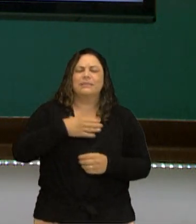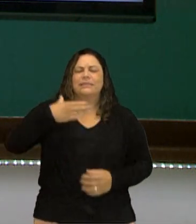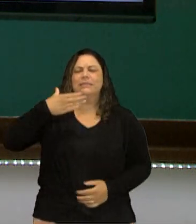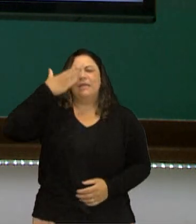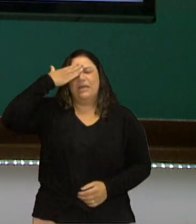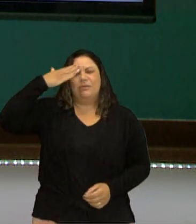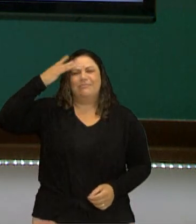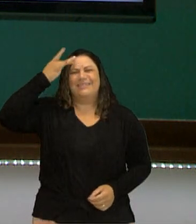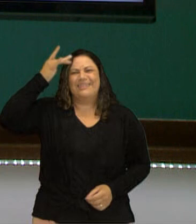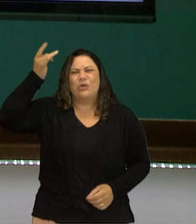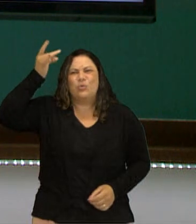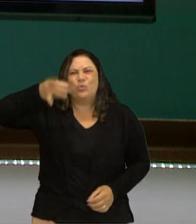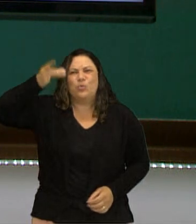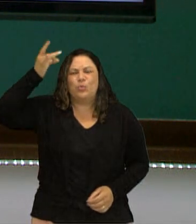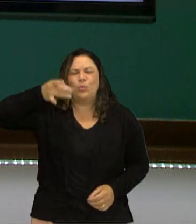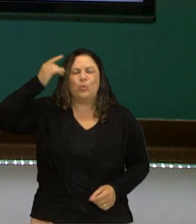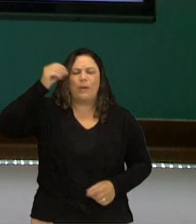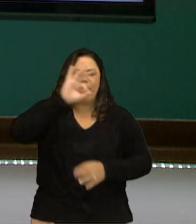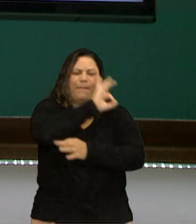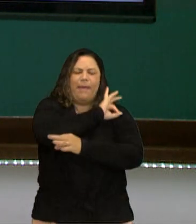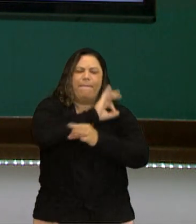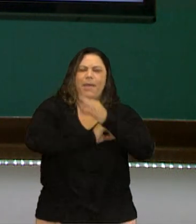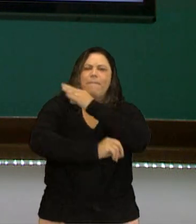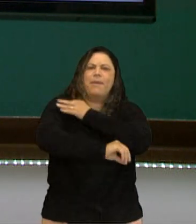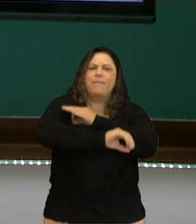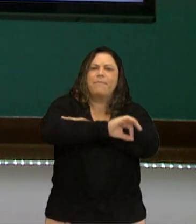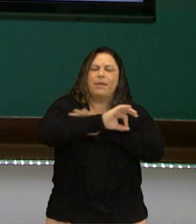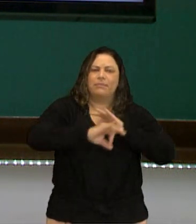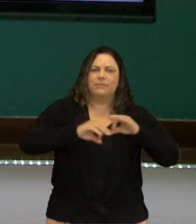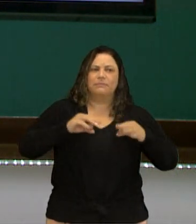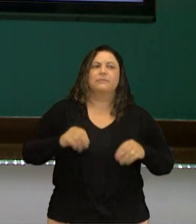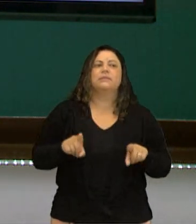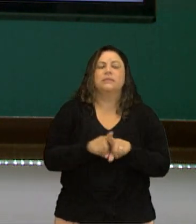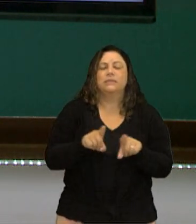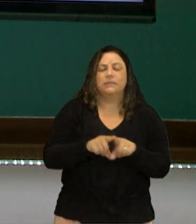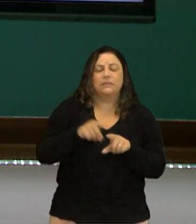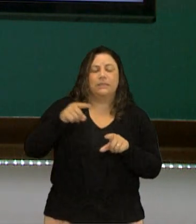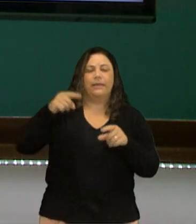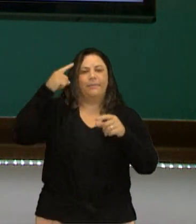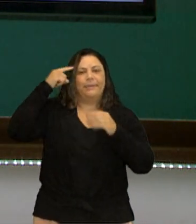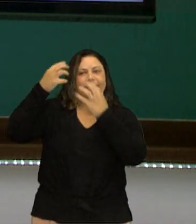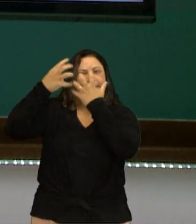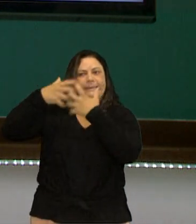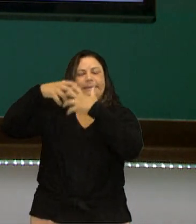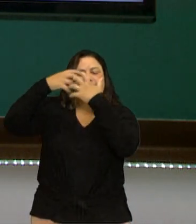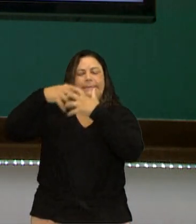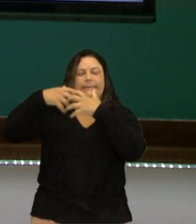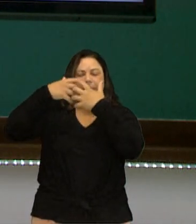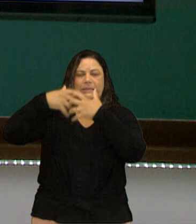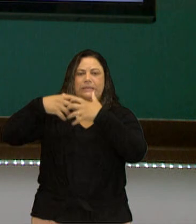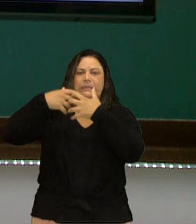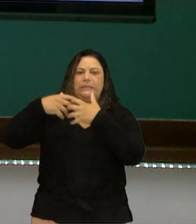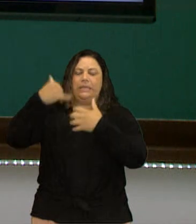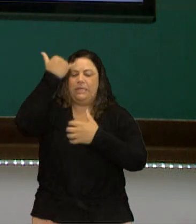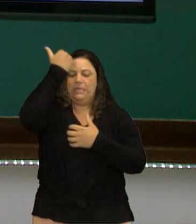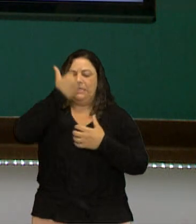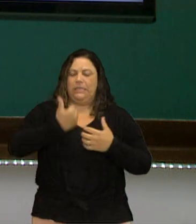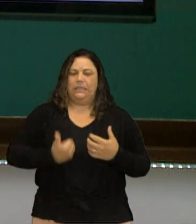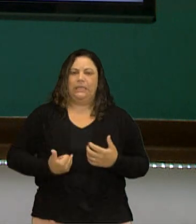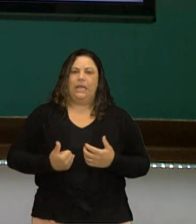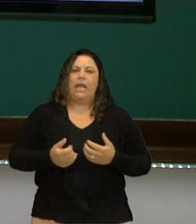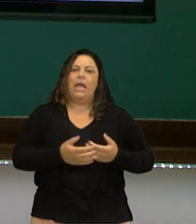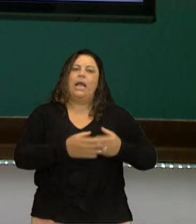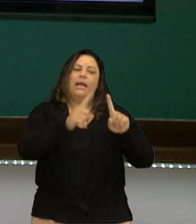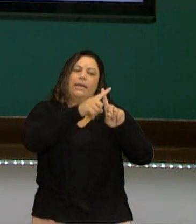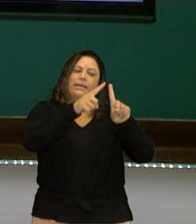cabeça, manchas pelo corpo, afeta o nosso sistema nervoso e pode causar a má formação no bebê